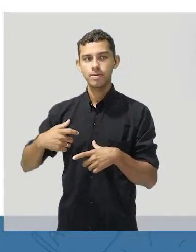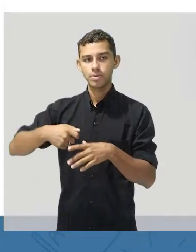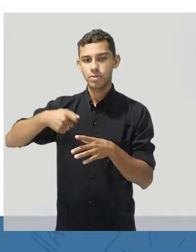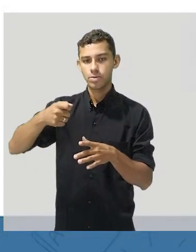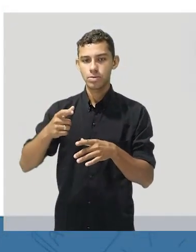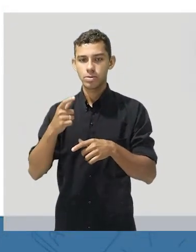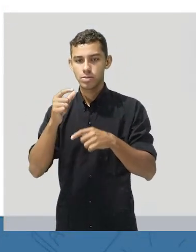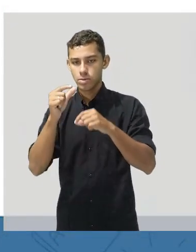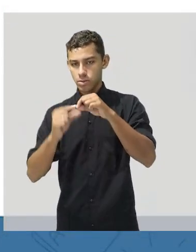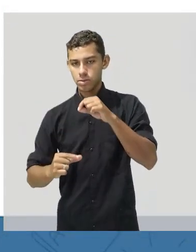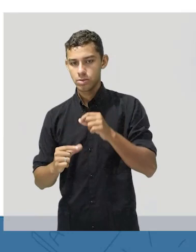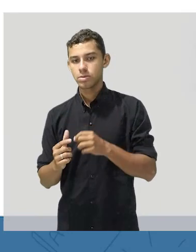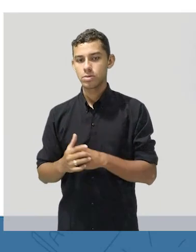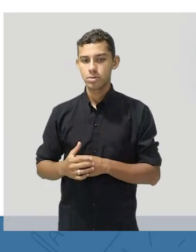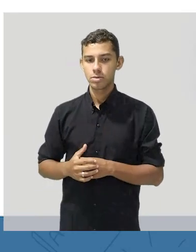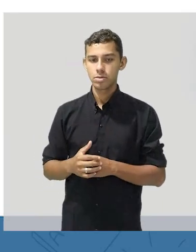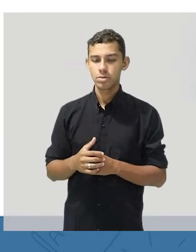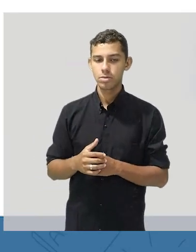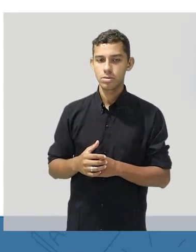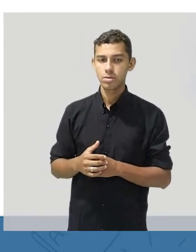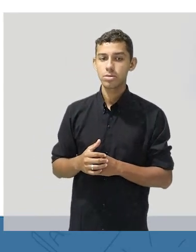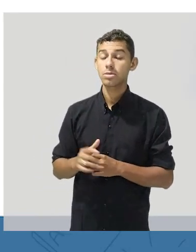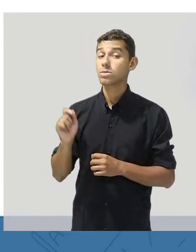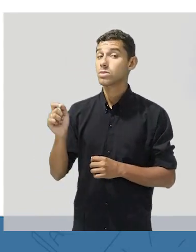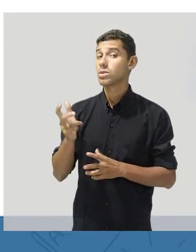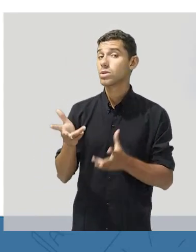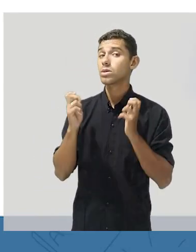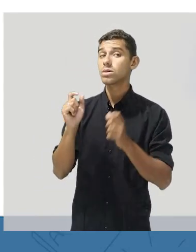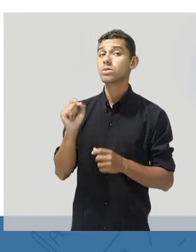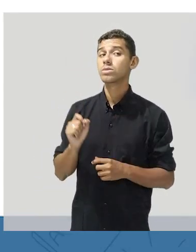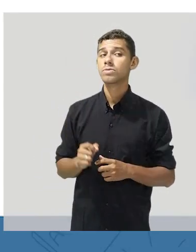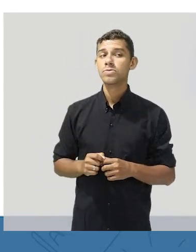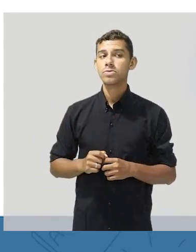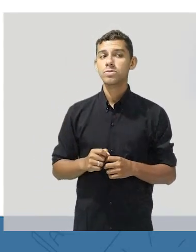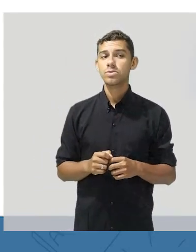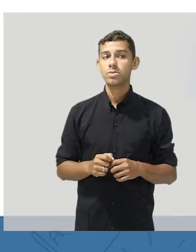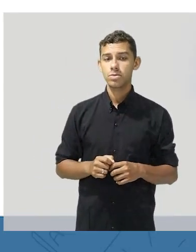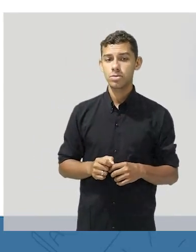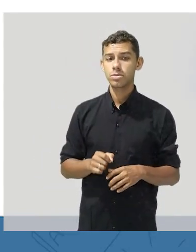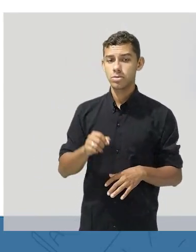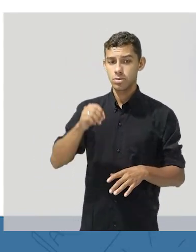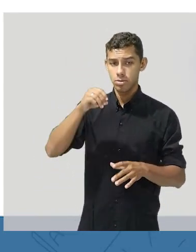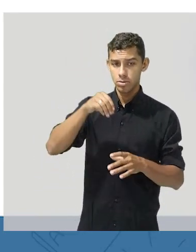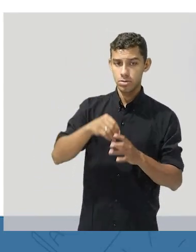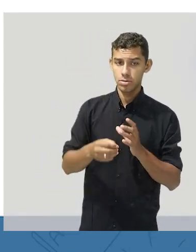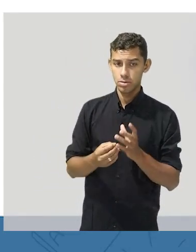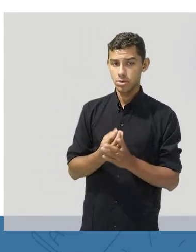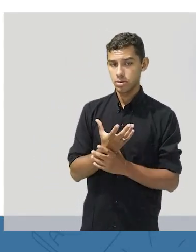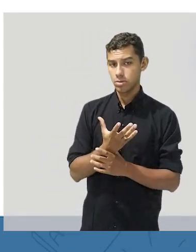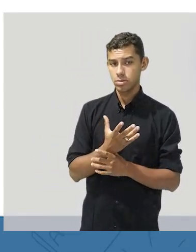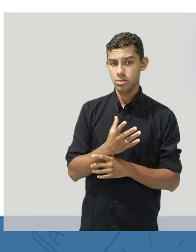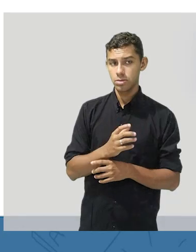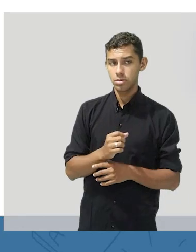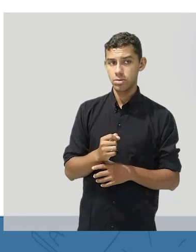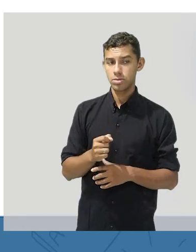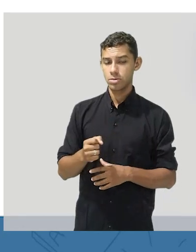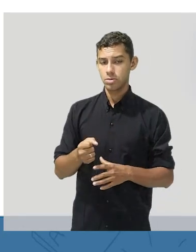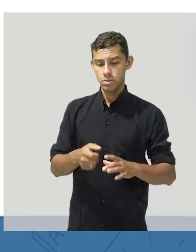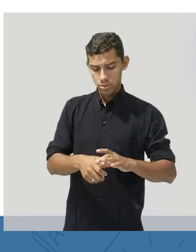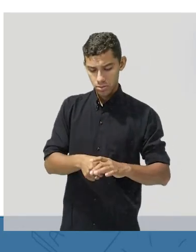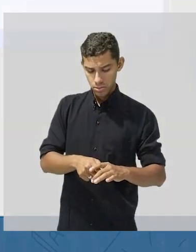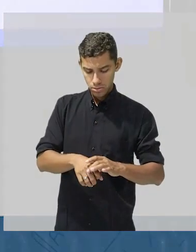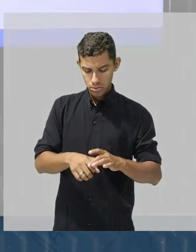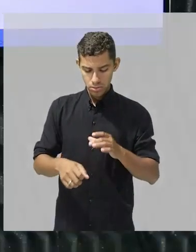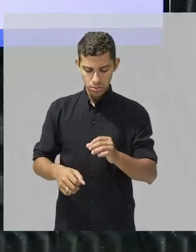fechar a sacola esse objeto aí, e eu percebi o seguinte, a sacola ela passa livremente, mas ela, na hora que você vai